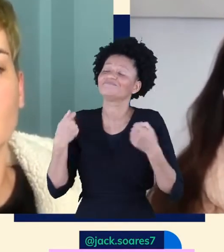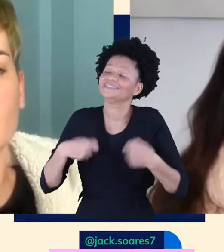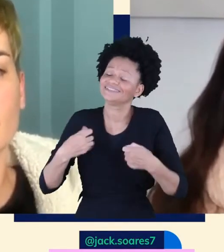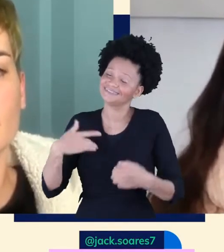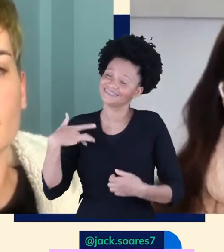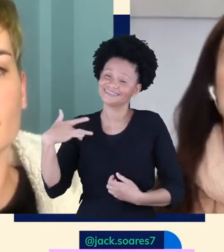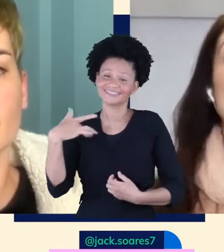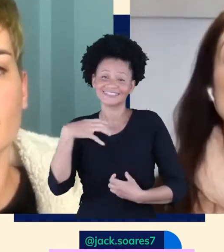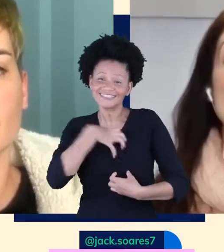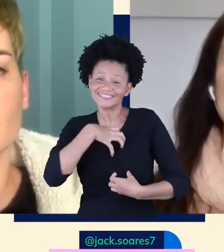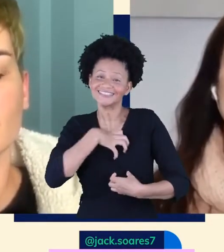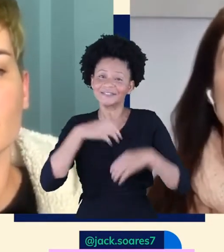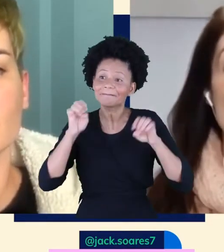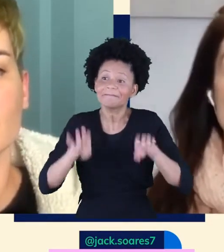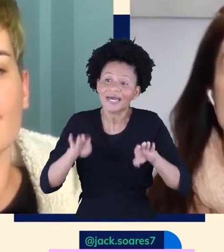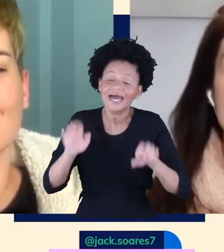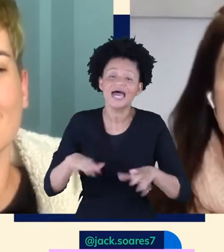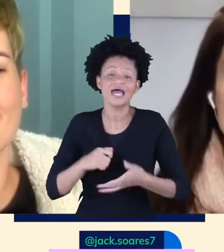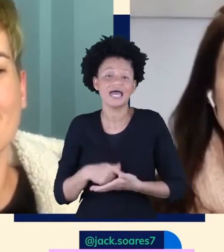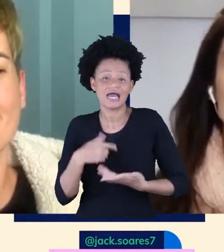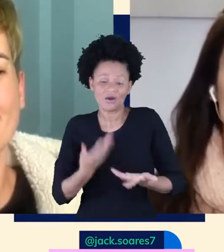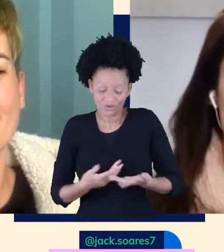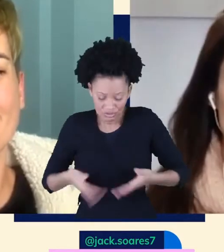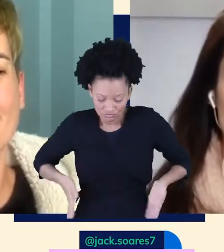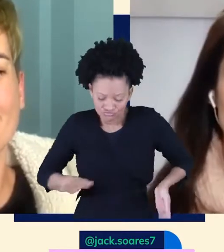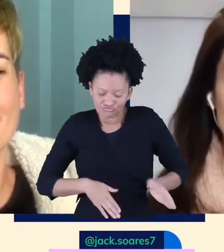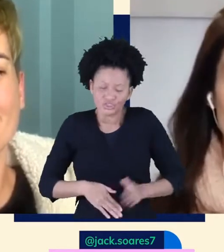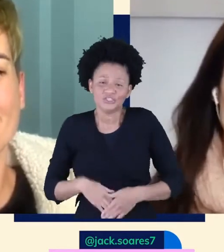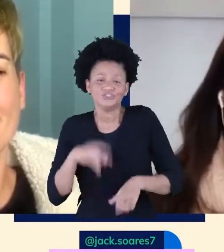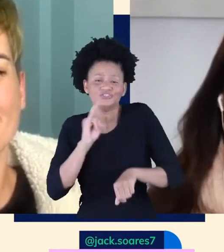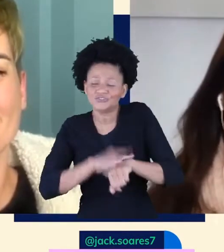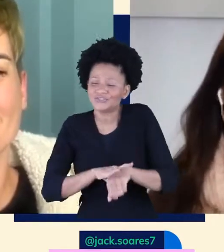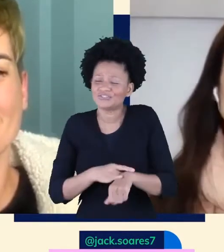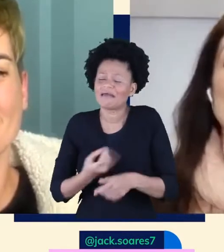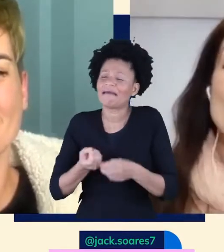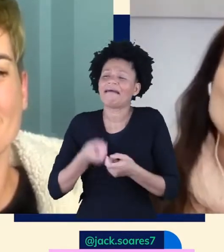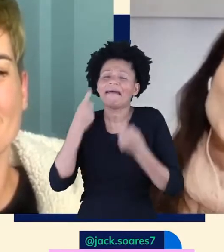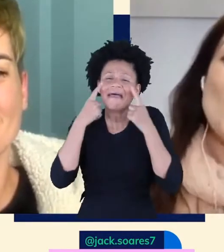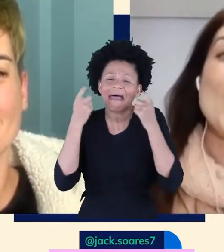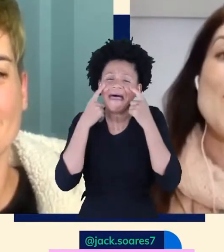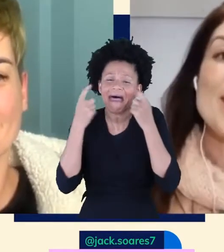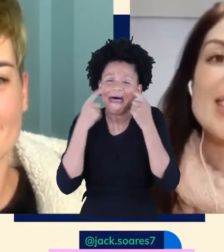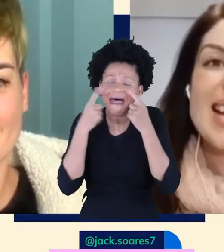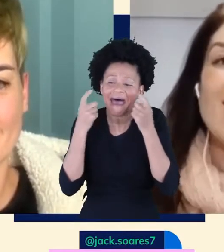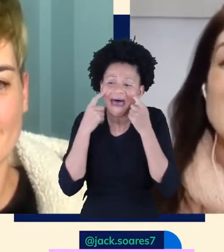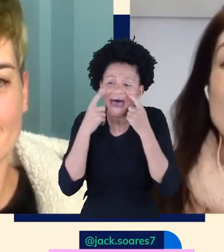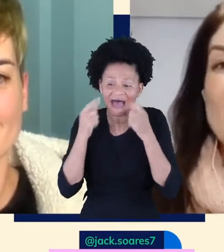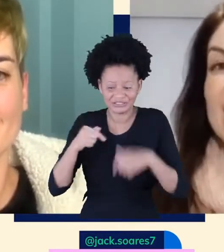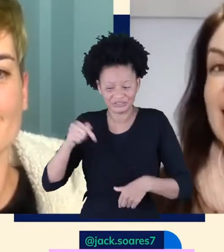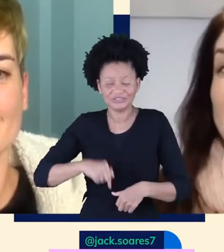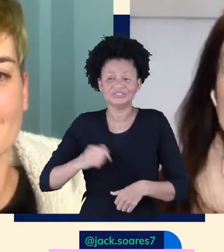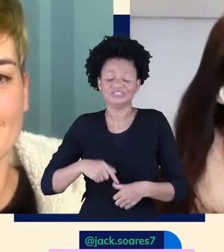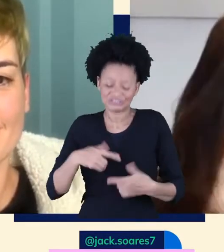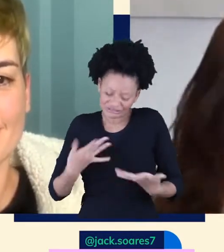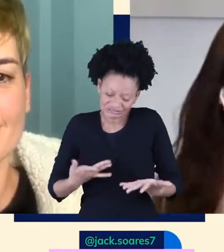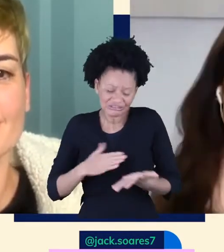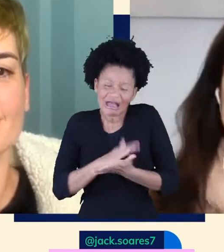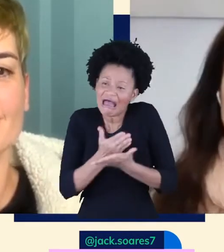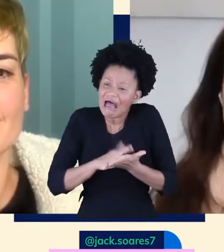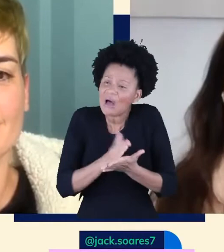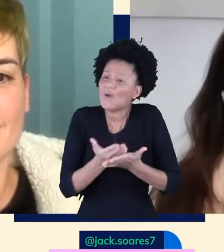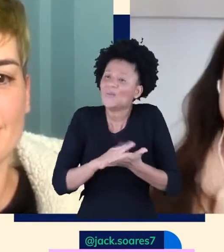vai avisar, ó, cadê meu bem-estar? Mãe, pai, né, vó. Então o bebê chora para avisar, ó, essa fralda tá